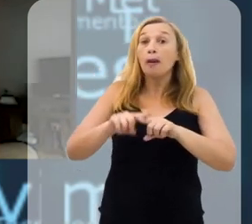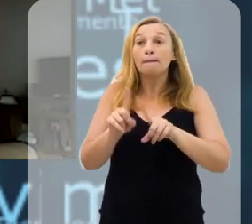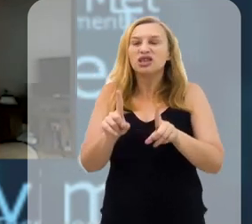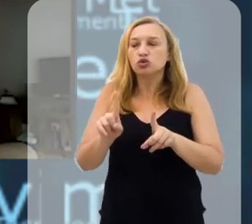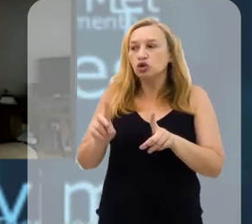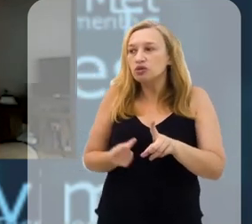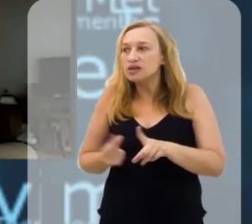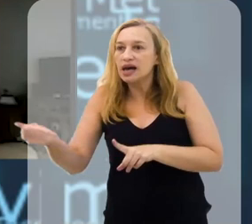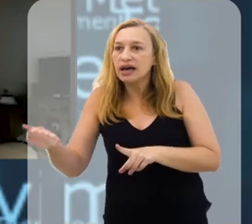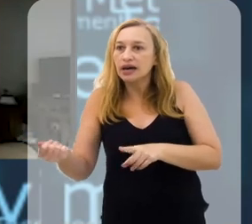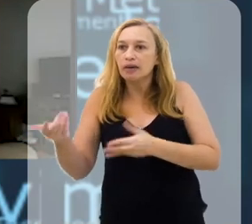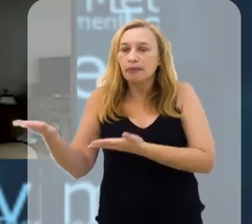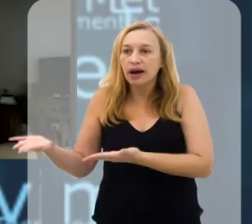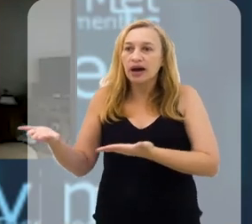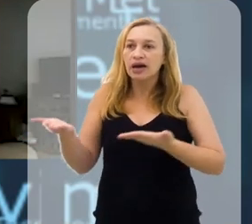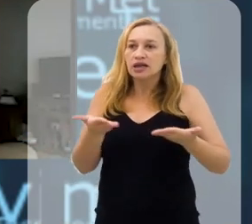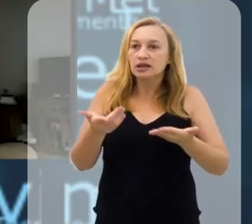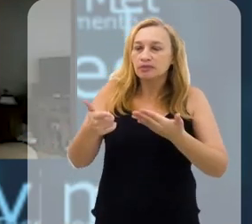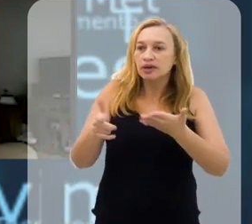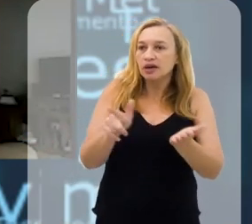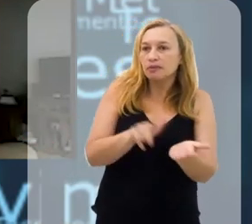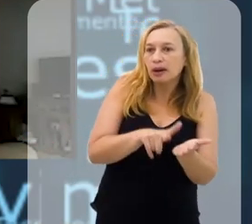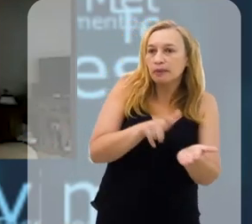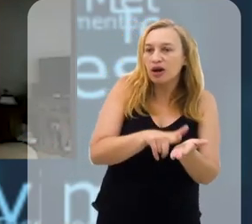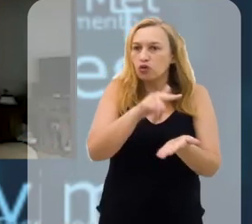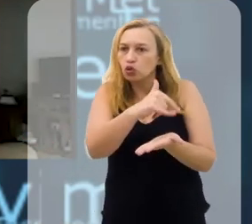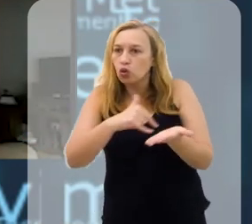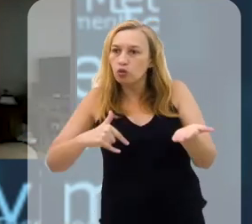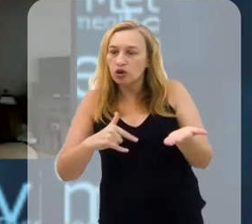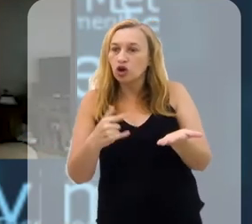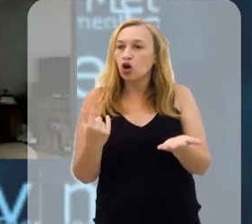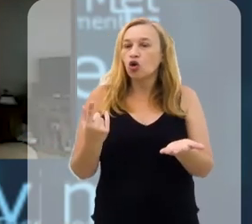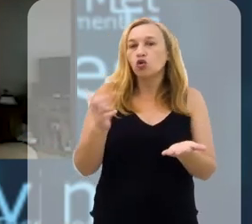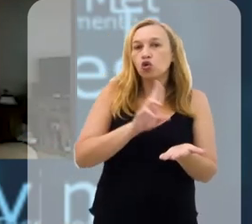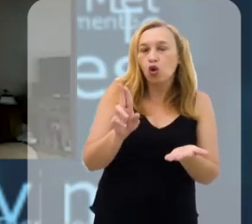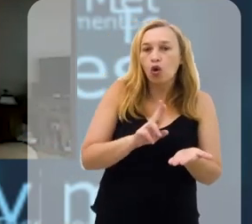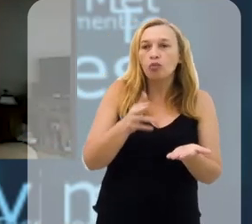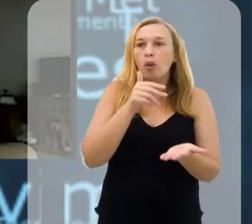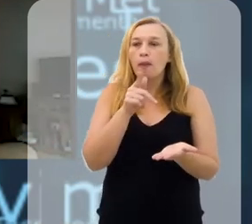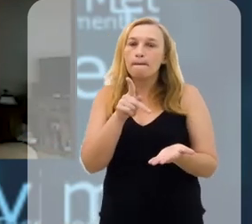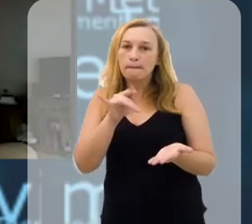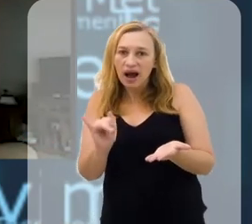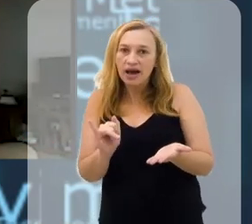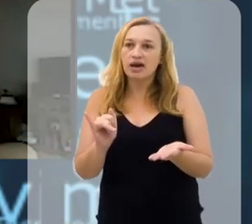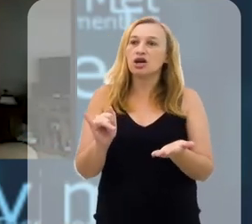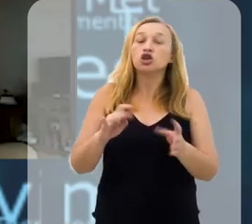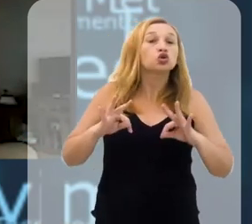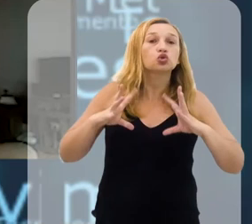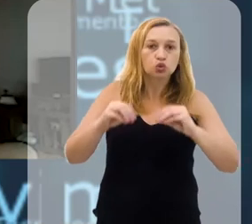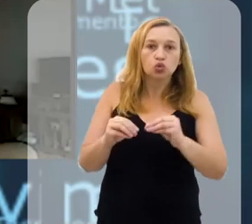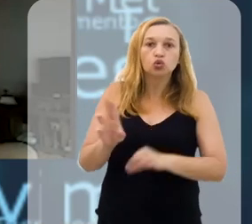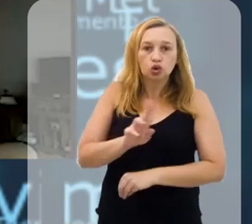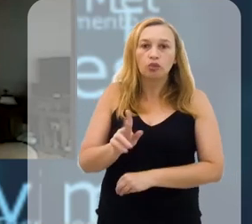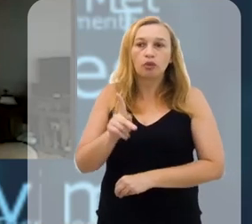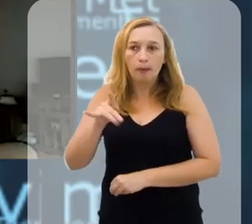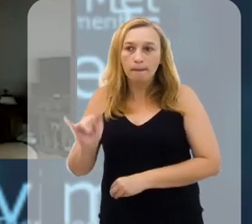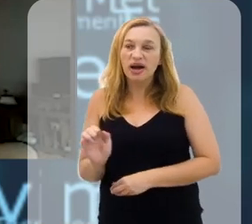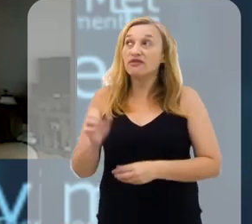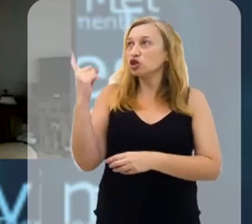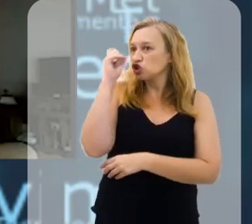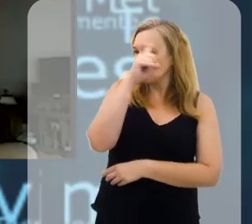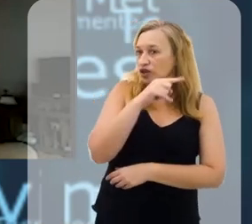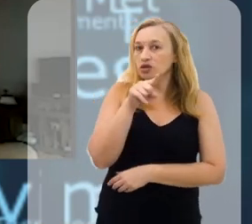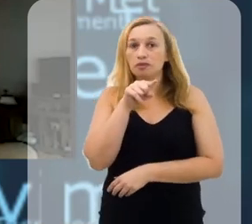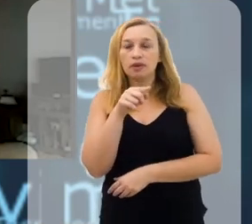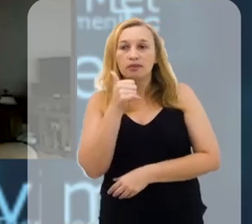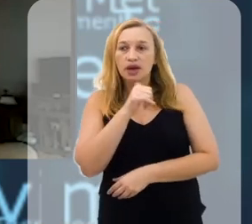bairro ela tinha, mas quando eu ia, saía para receber as notas, estava em nome do meu pai, o talão de nota fiscal era em nome do meu pai, e